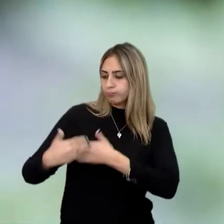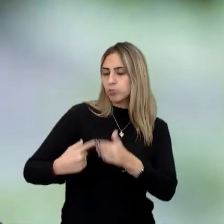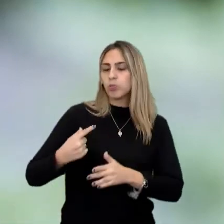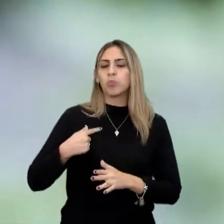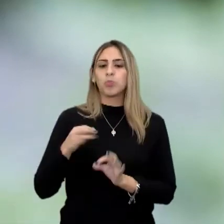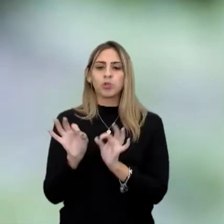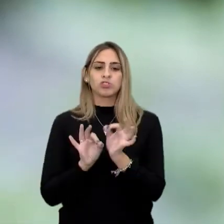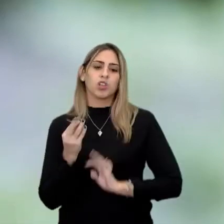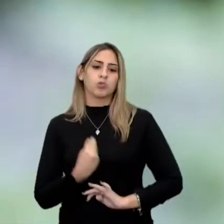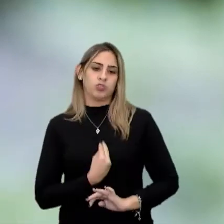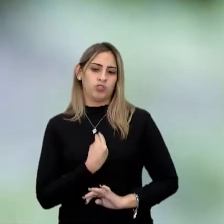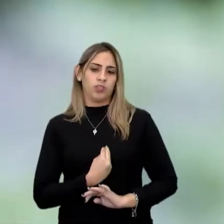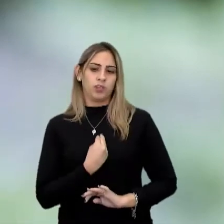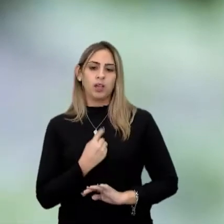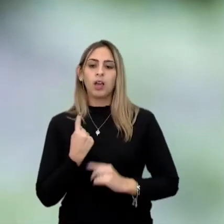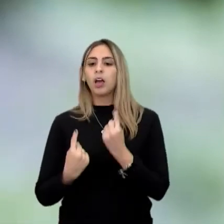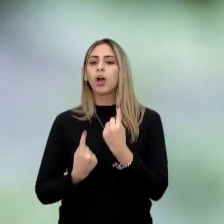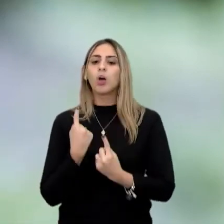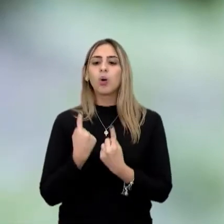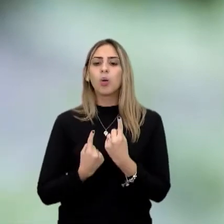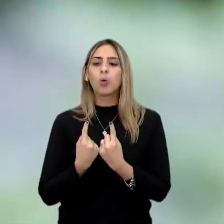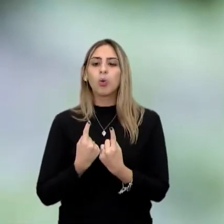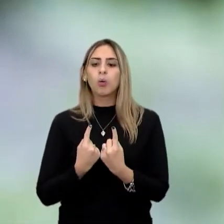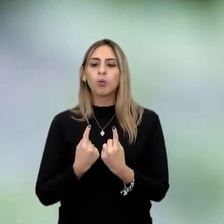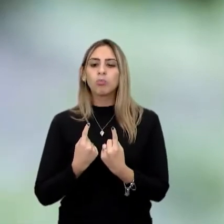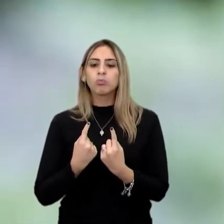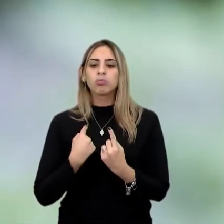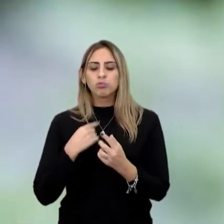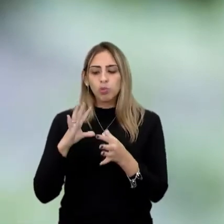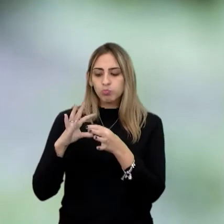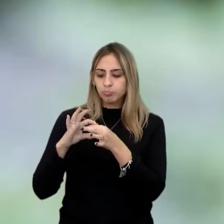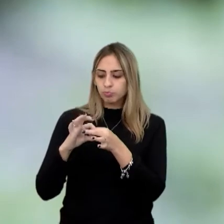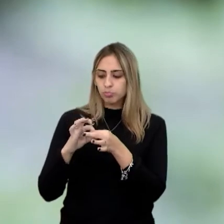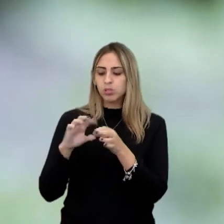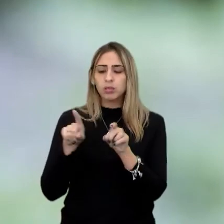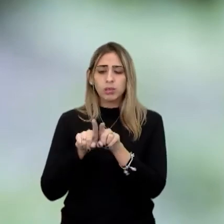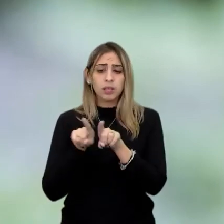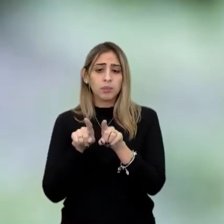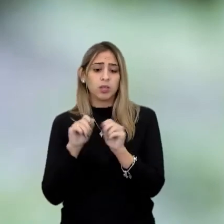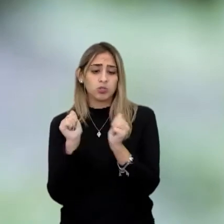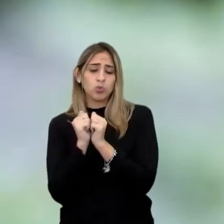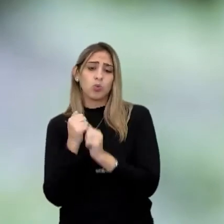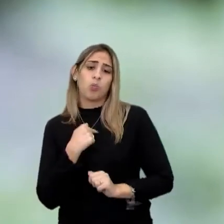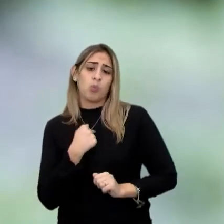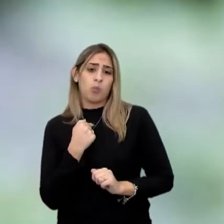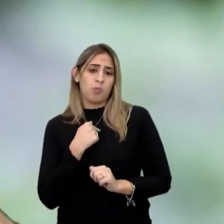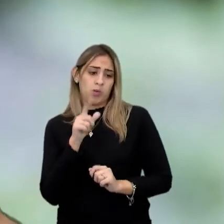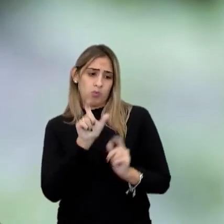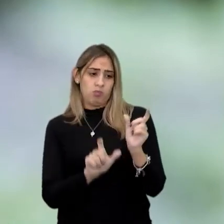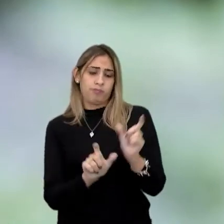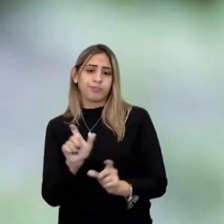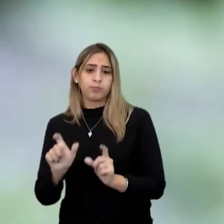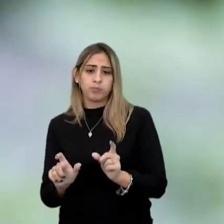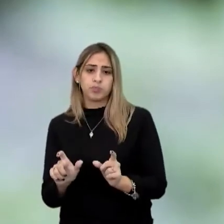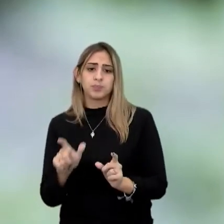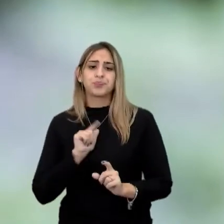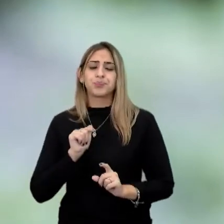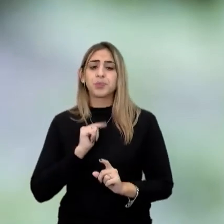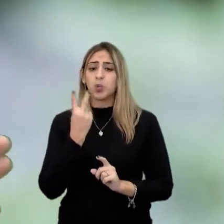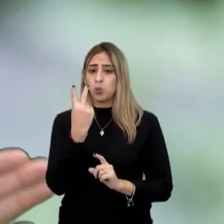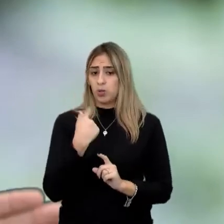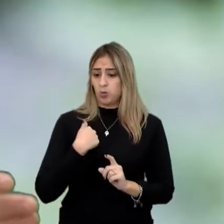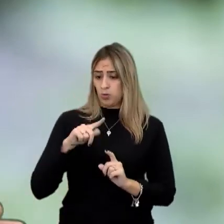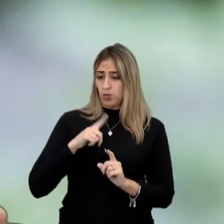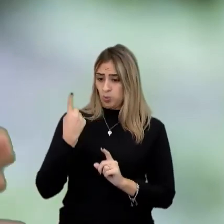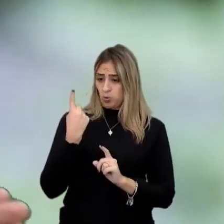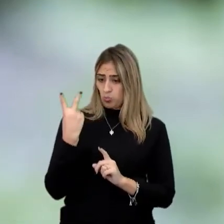vida. Então, quais são o que eu vou elencar e que tem a ver também com o meu público? Às vezes eu, por exemplo, tenho duas redes sociais. É